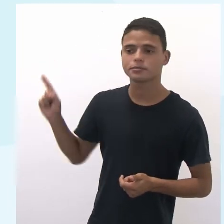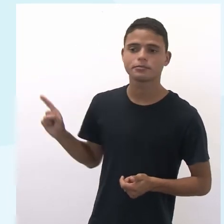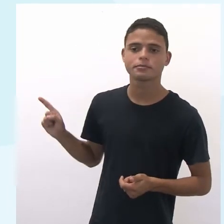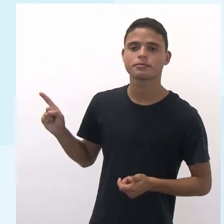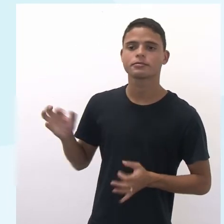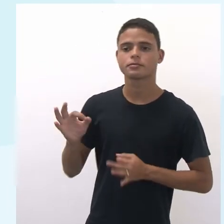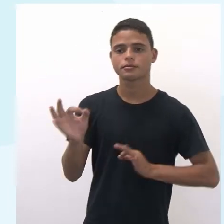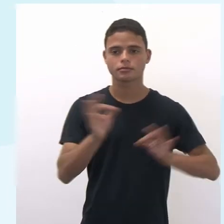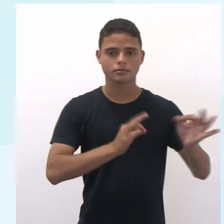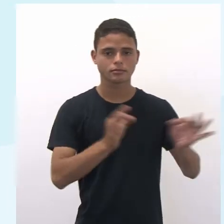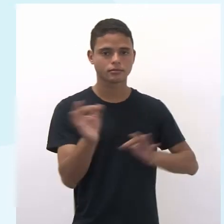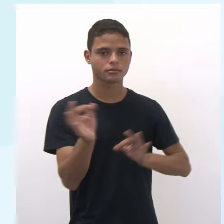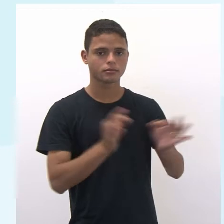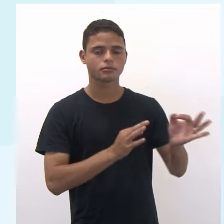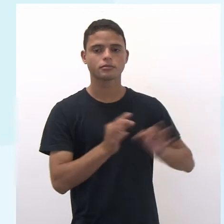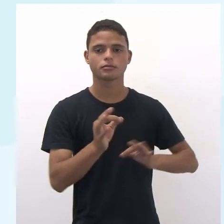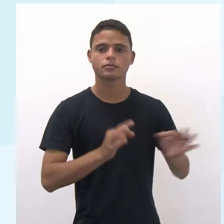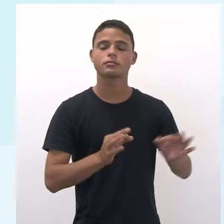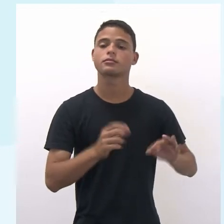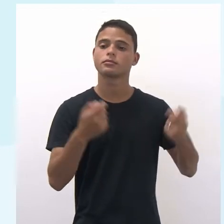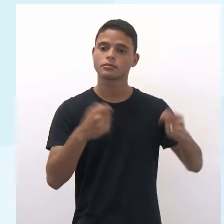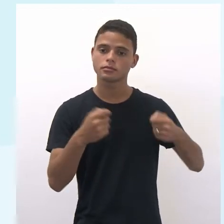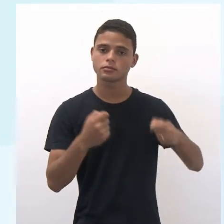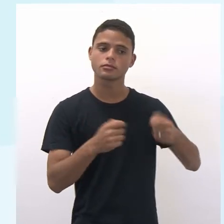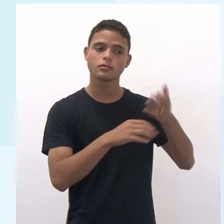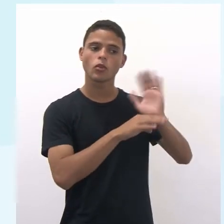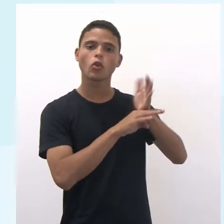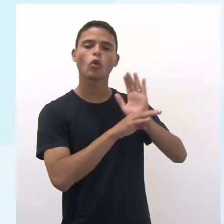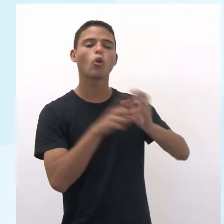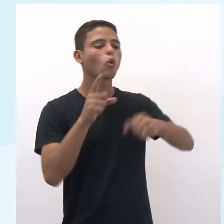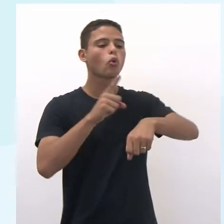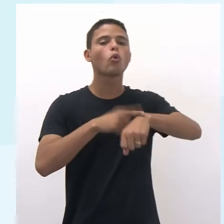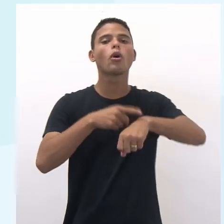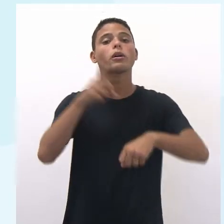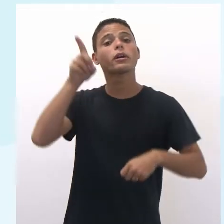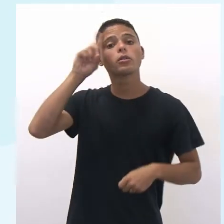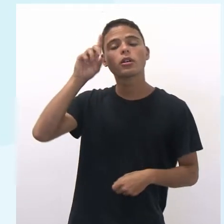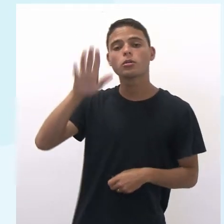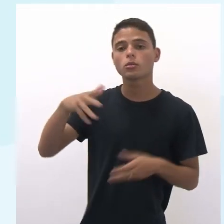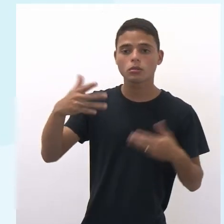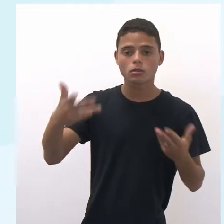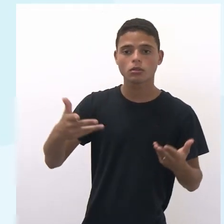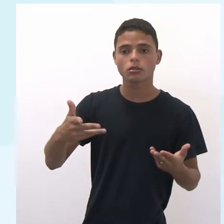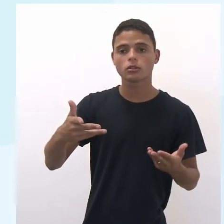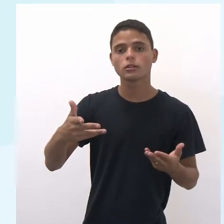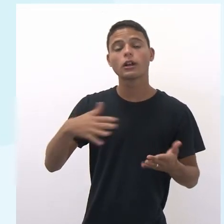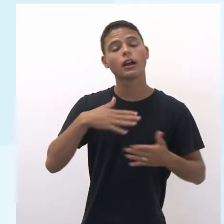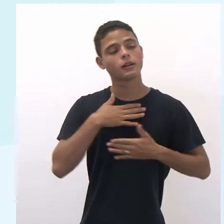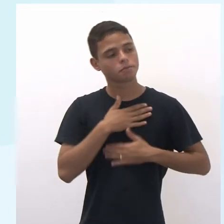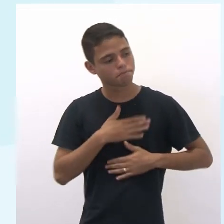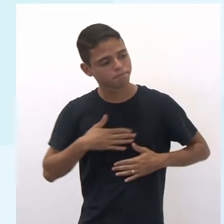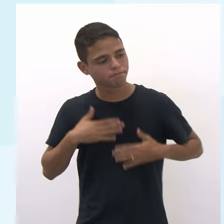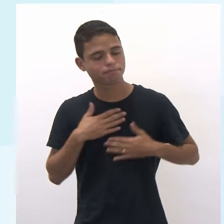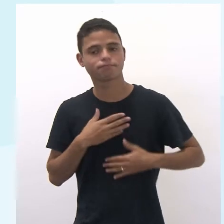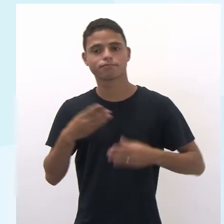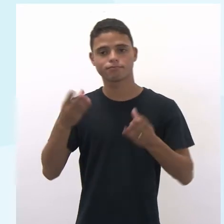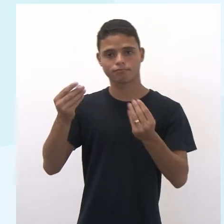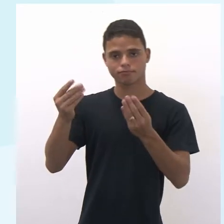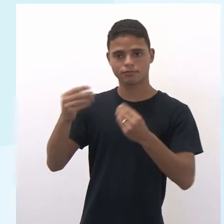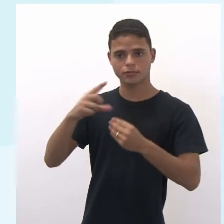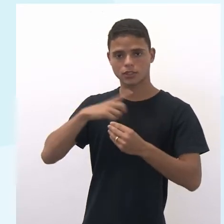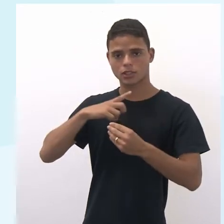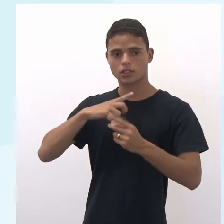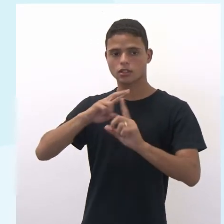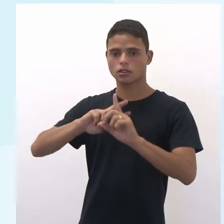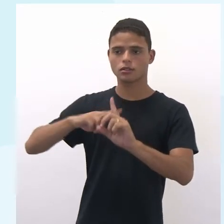Planejamento para uso do vídeo, definir a exibição, quando vai ser exibido. Eu gostava muito, professor Ademir, quando eu tinha dobradinha,